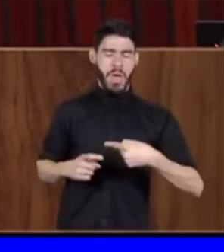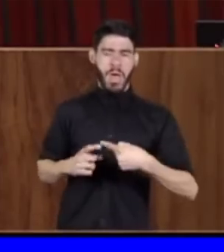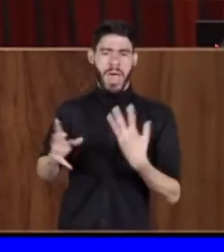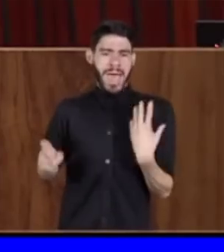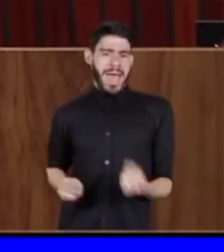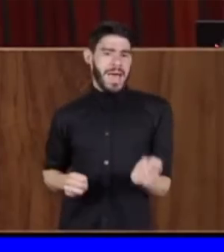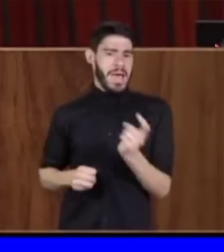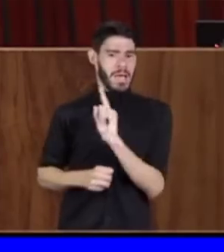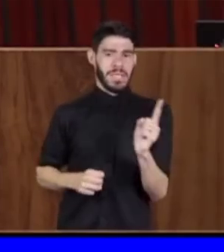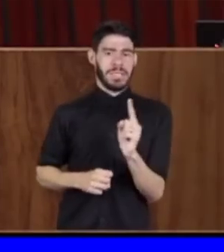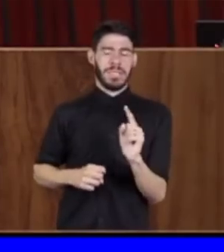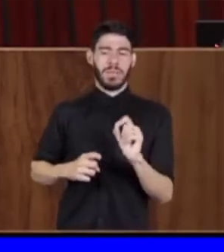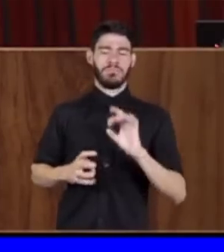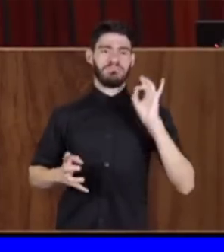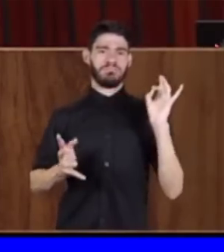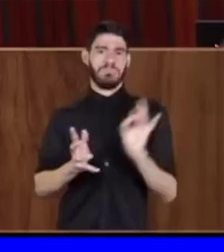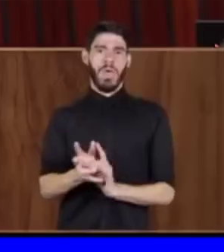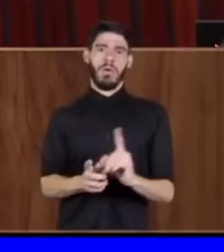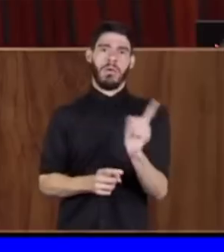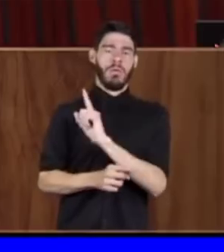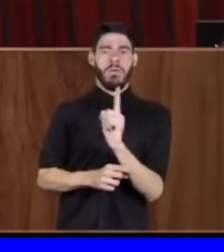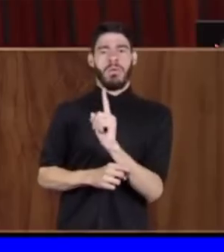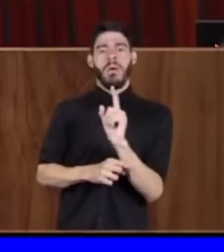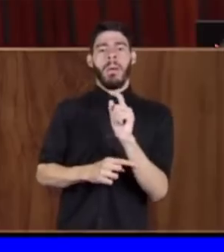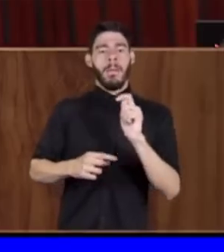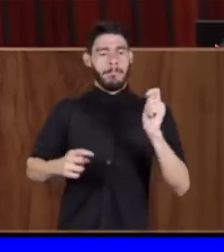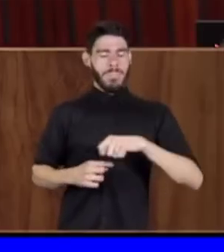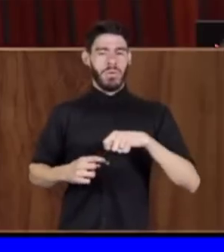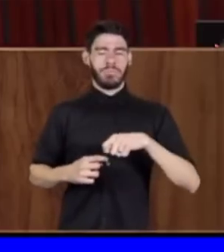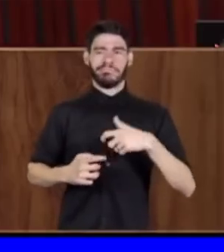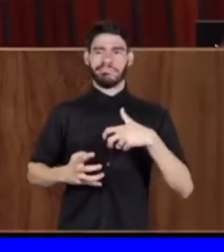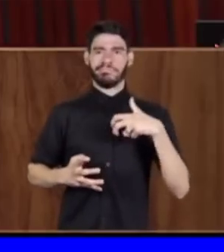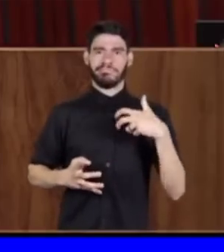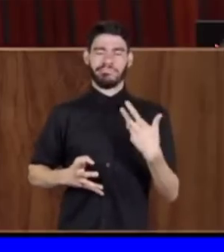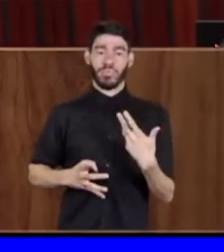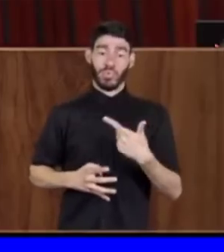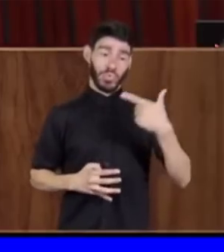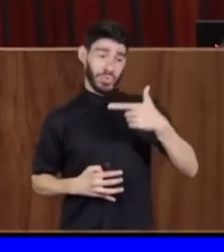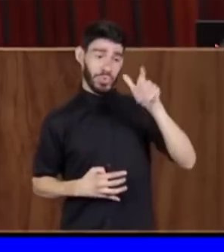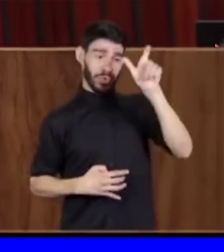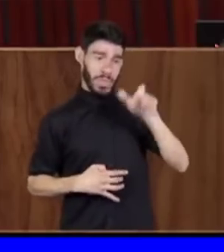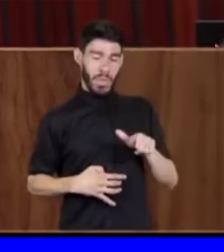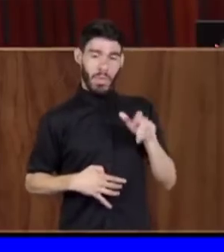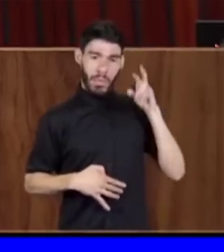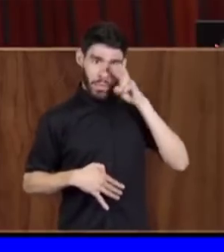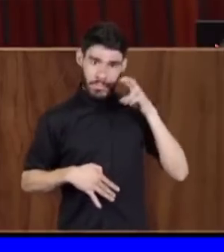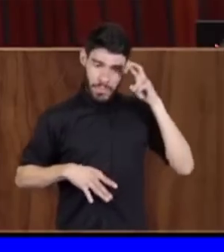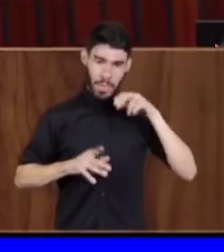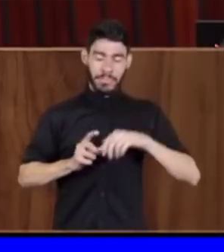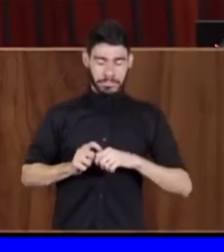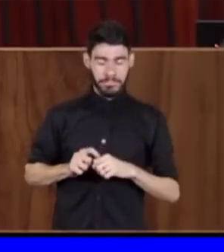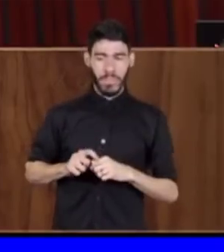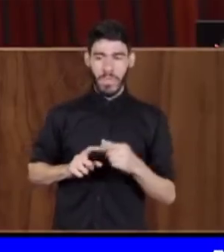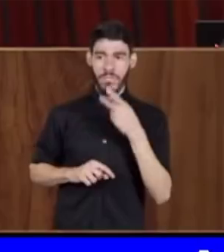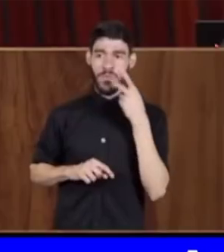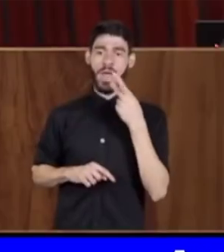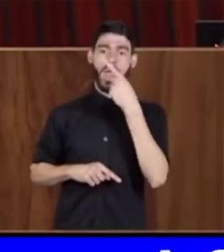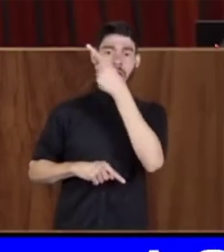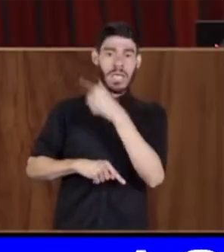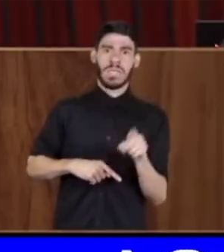preliminar de ilegitimidade passiva de causa do segundo investigado e alegação de